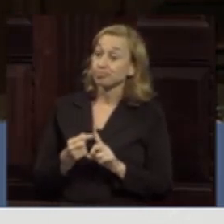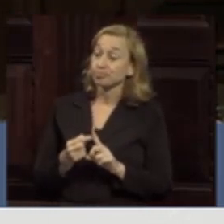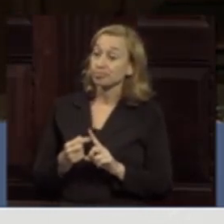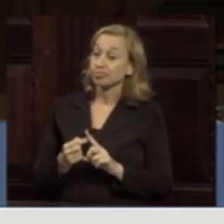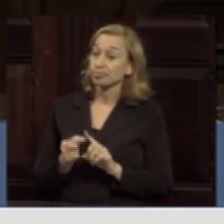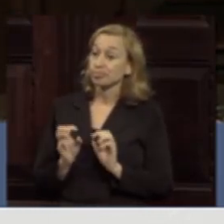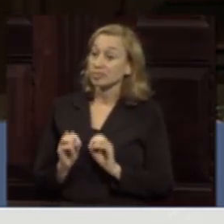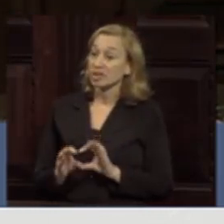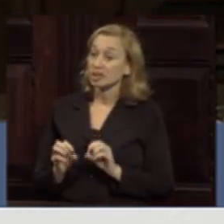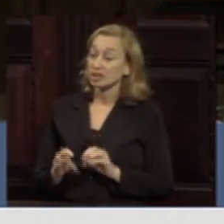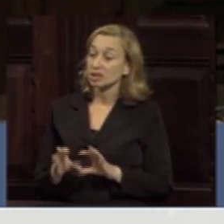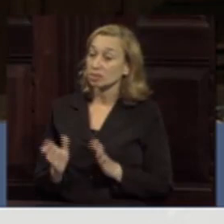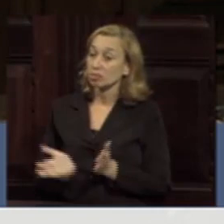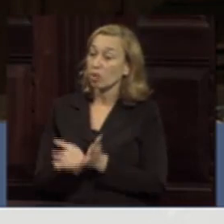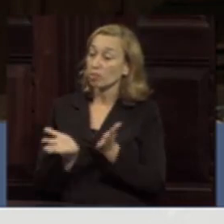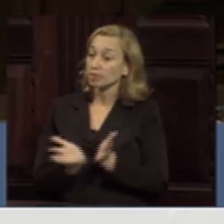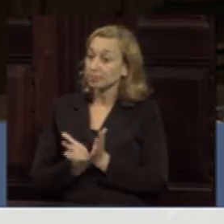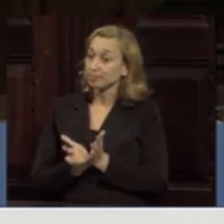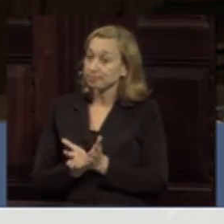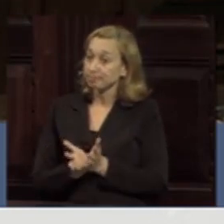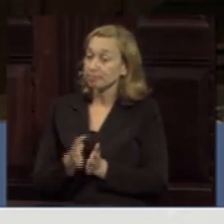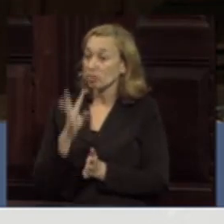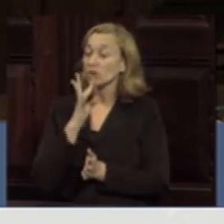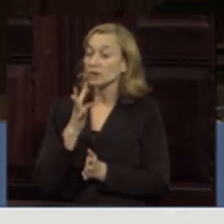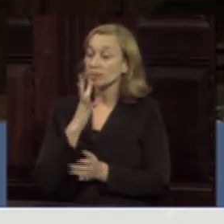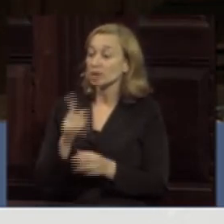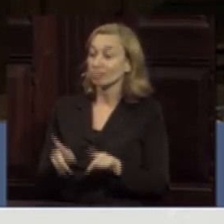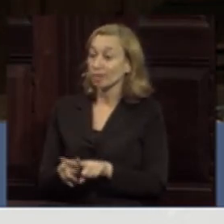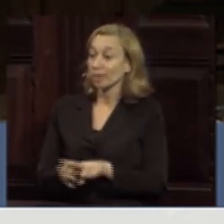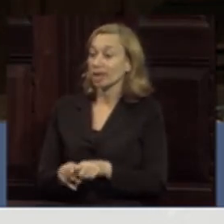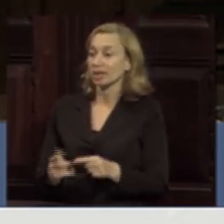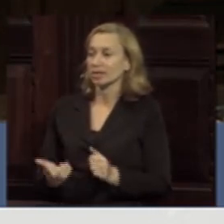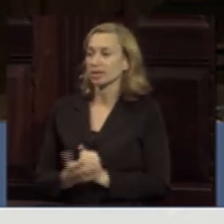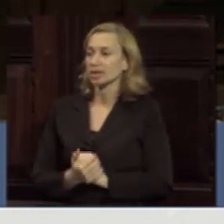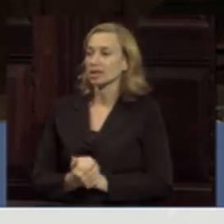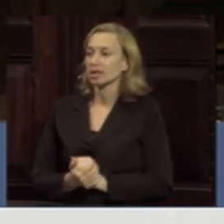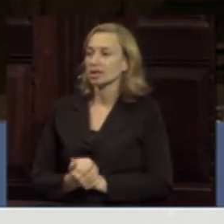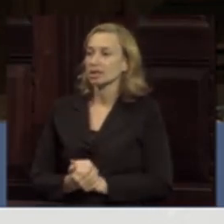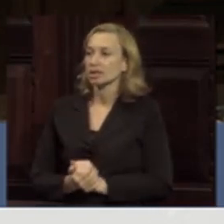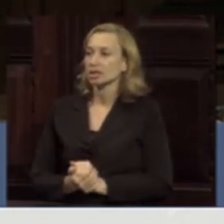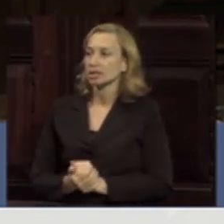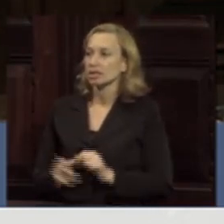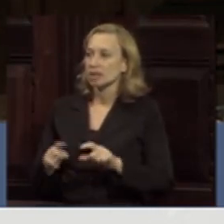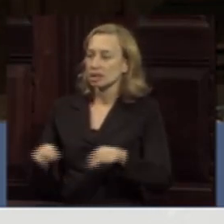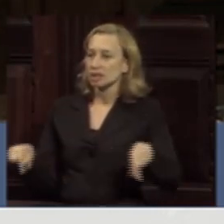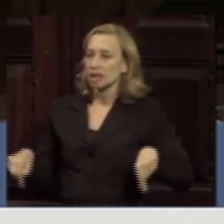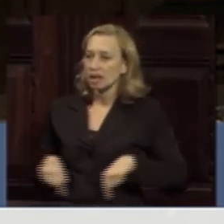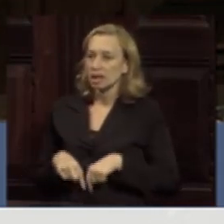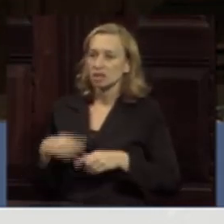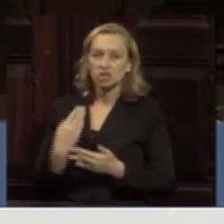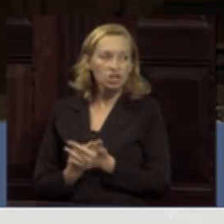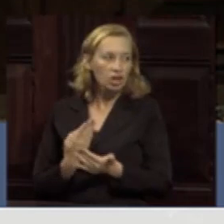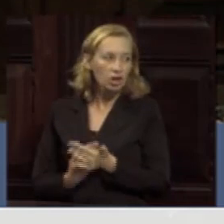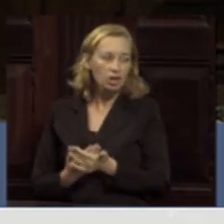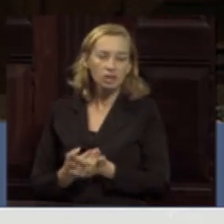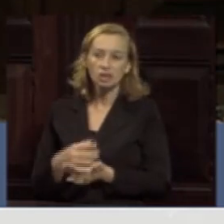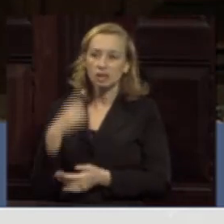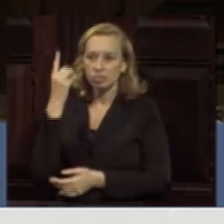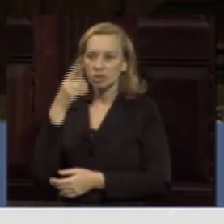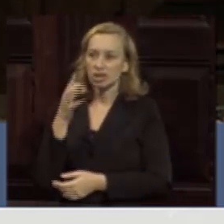ensino e de construção do conhecimento, e turma e salas de aula, deputada Fatinha,